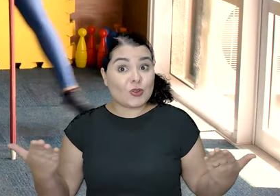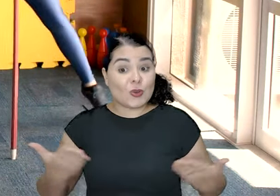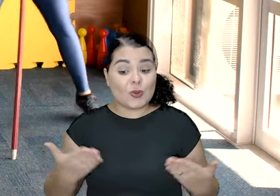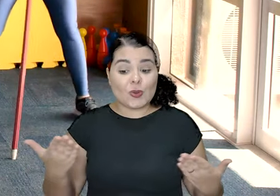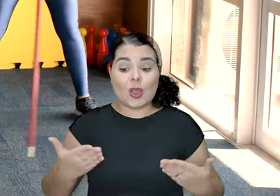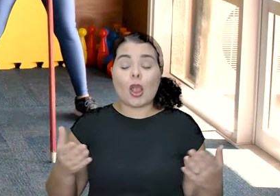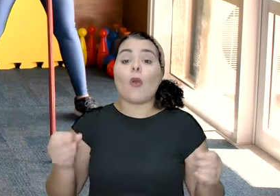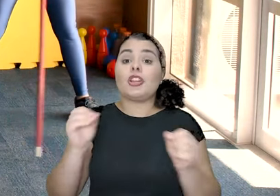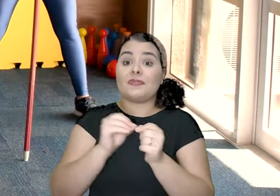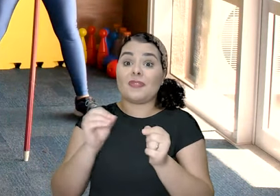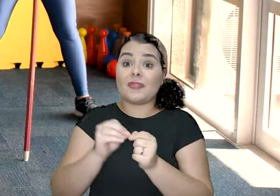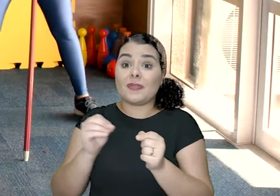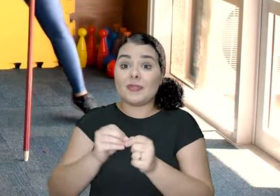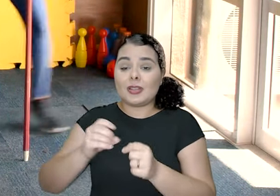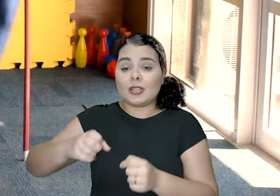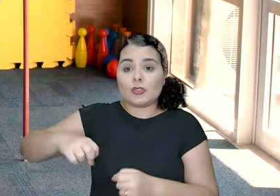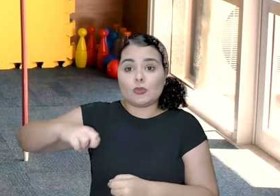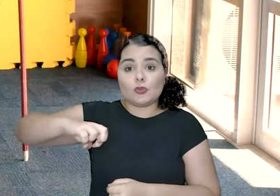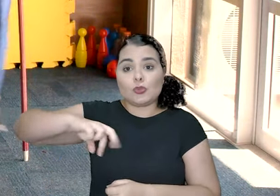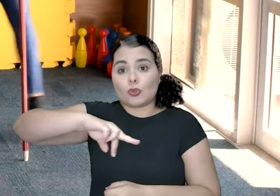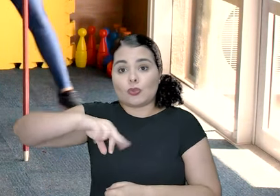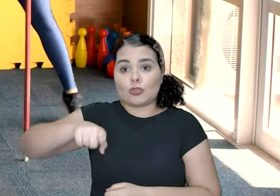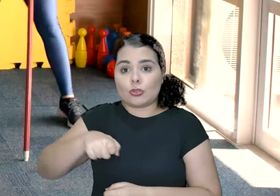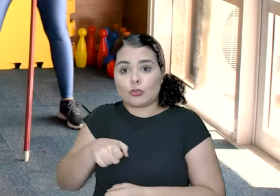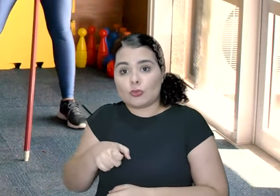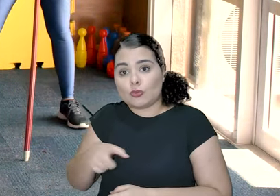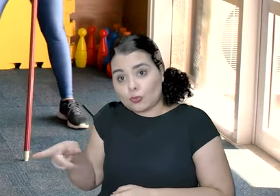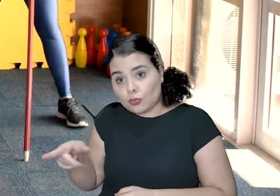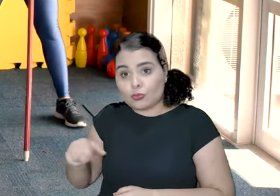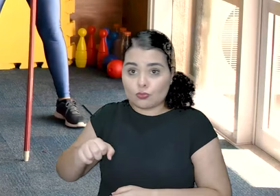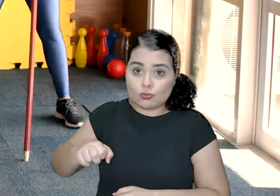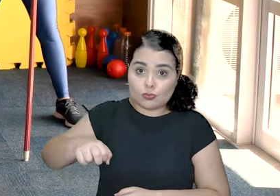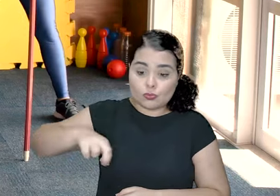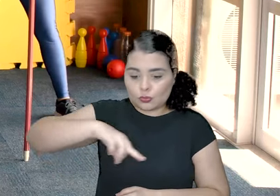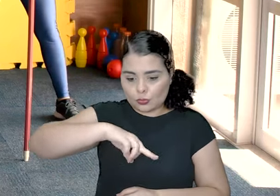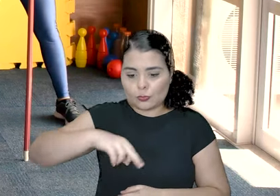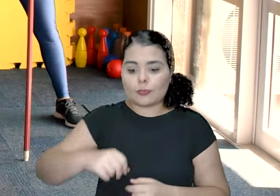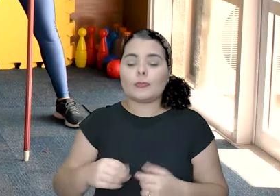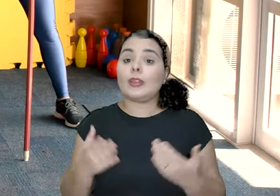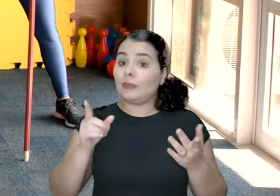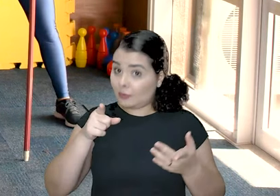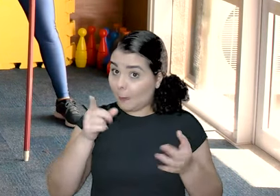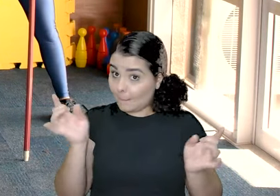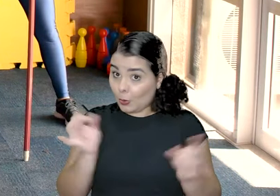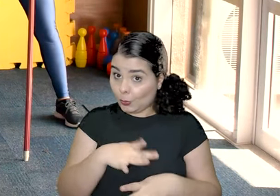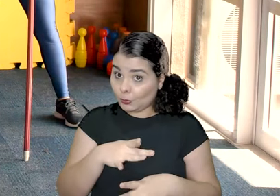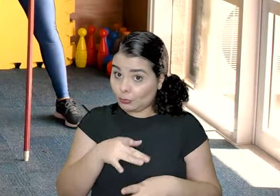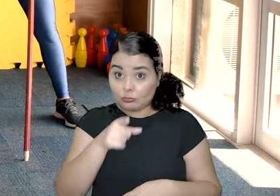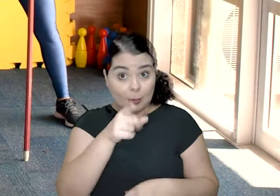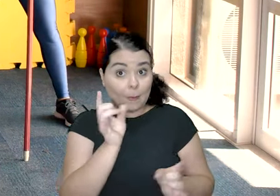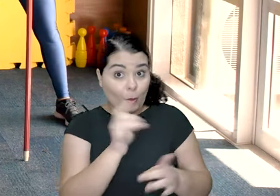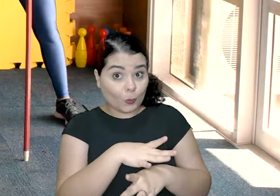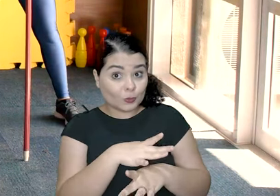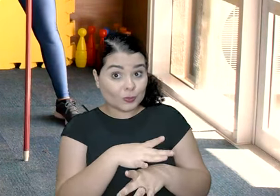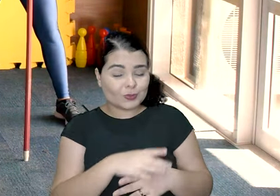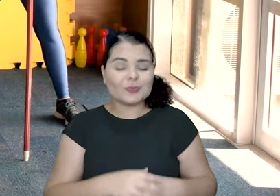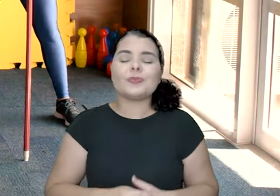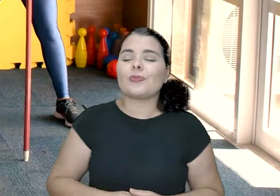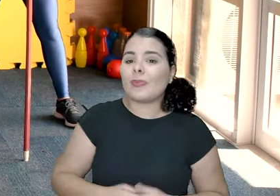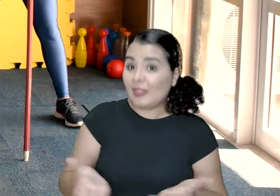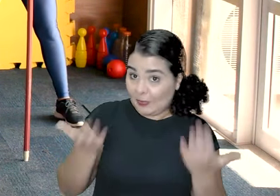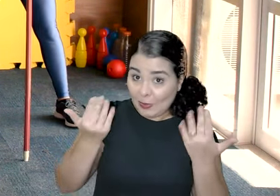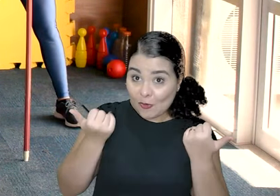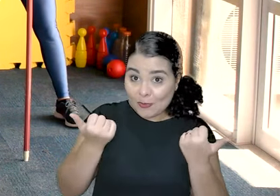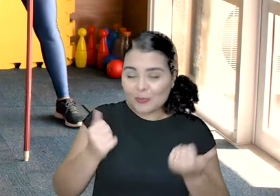pro chutinho lateral. Chute lateral e volta. Tá preparado? Tá preparada? Preparados? Vem